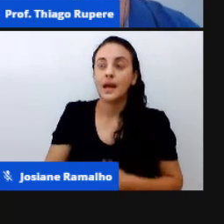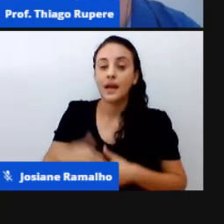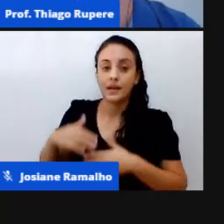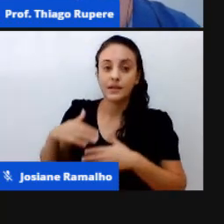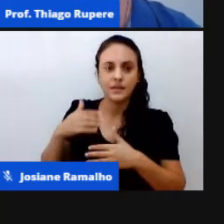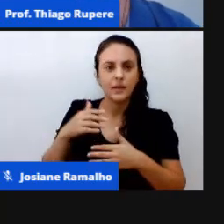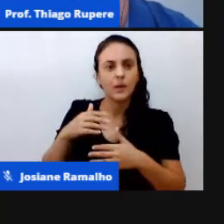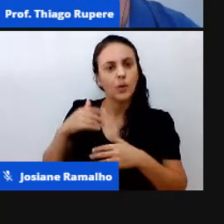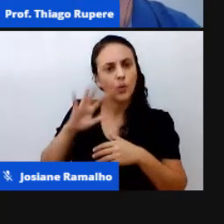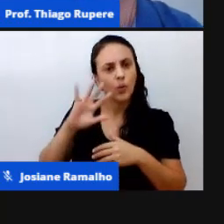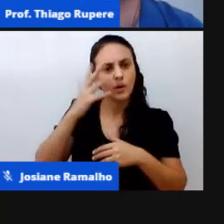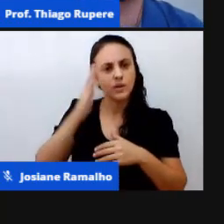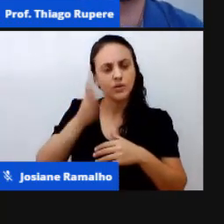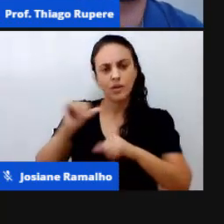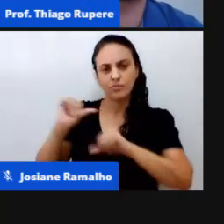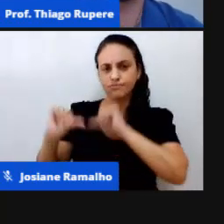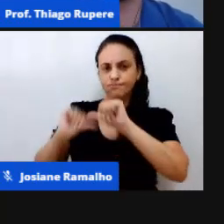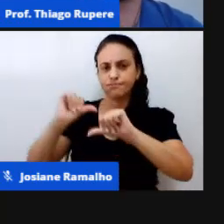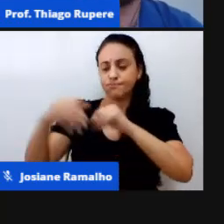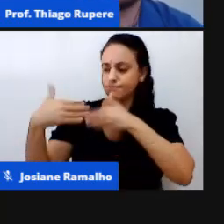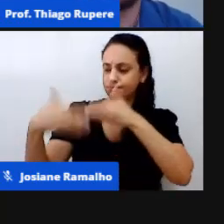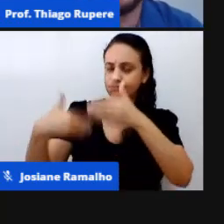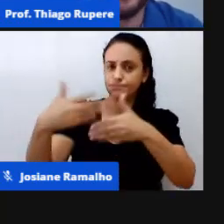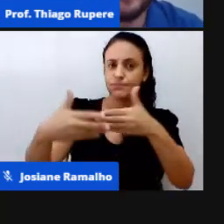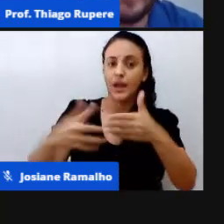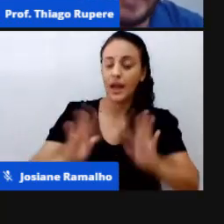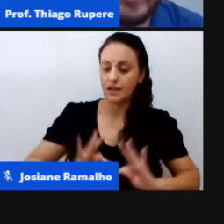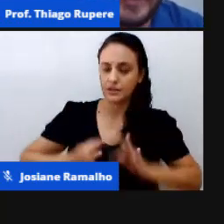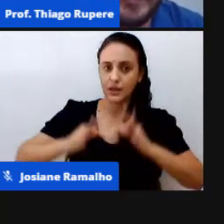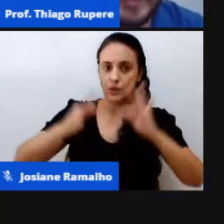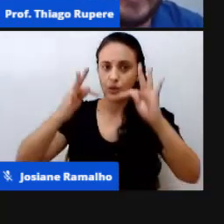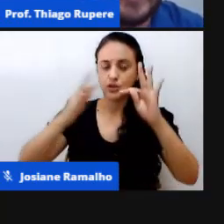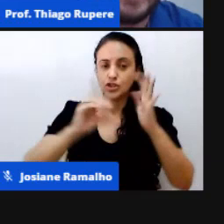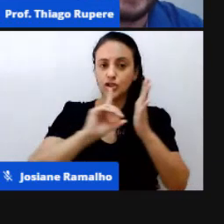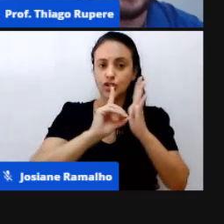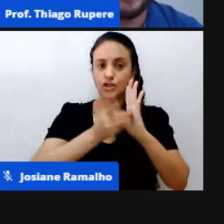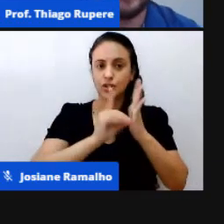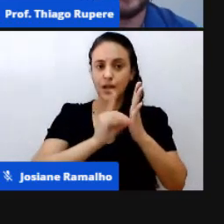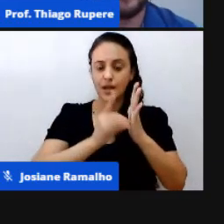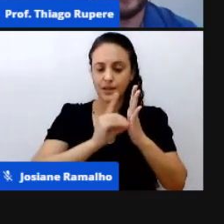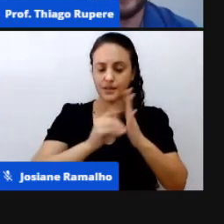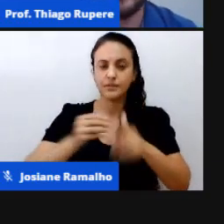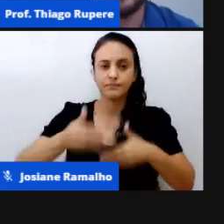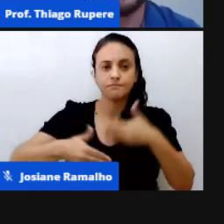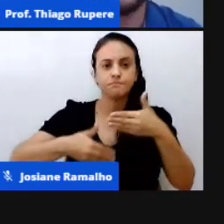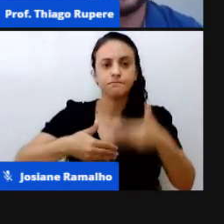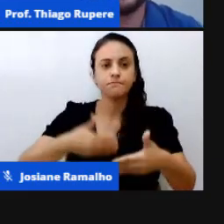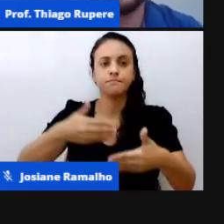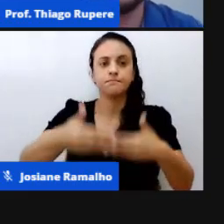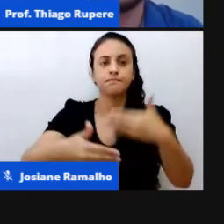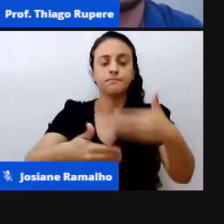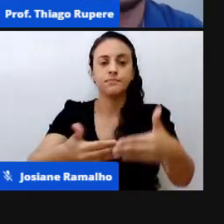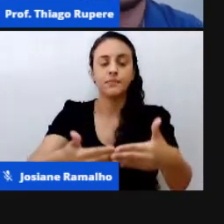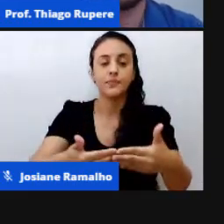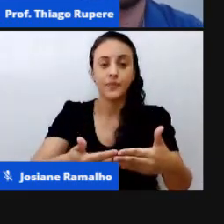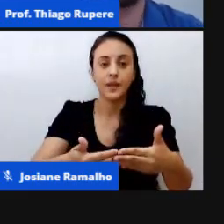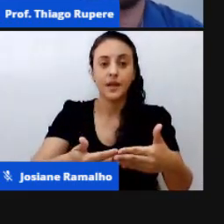a gente diga assim, o aluno não usa para construir o próprio conhecimento, de repente. Mas a gente está falando aqui de um